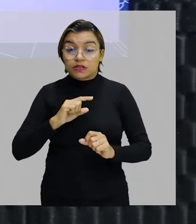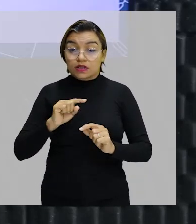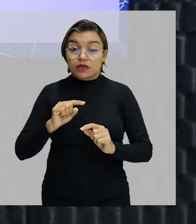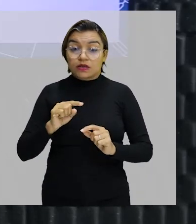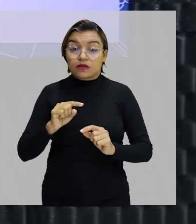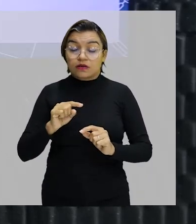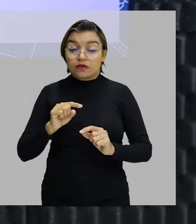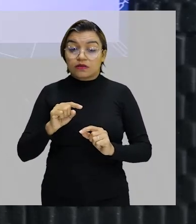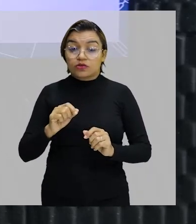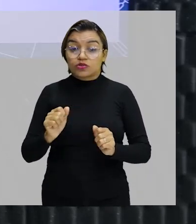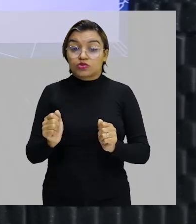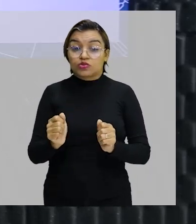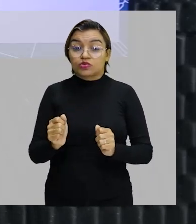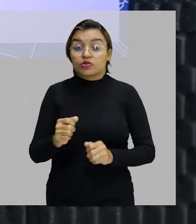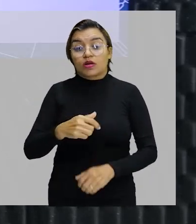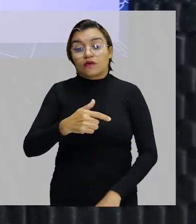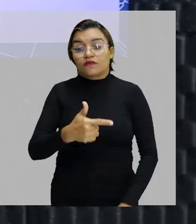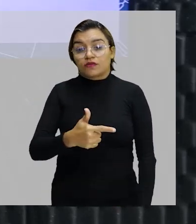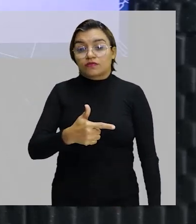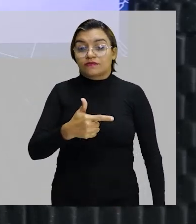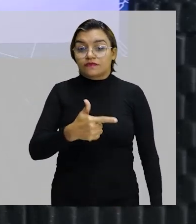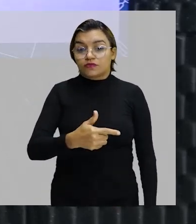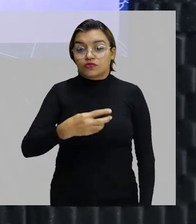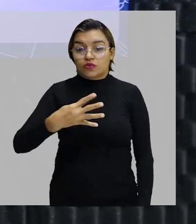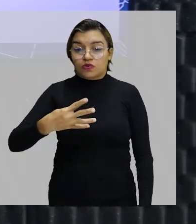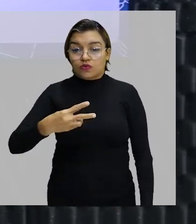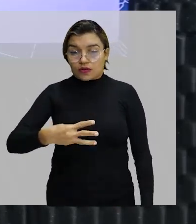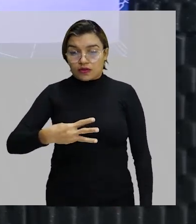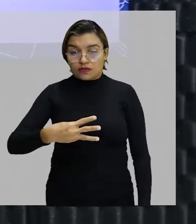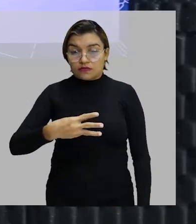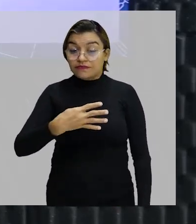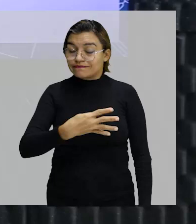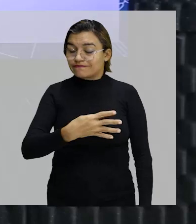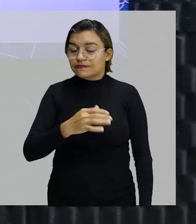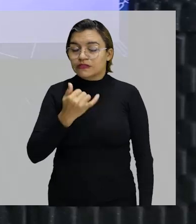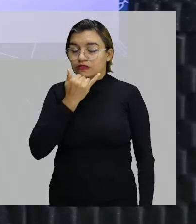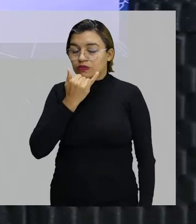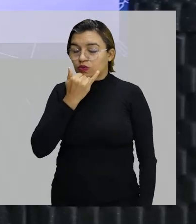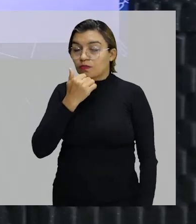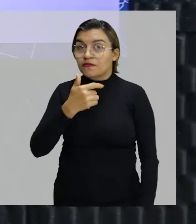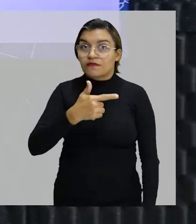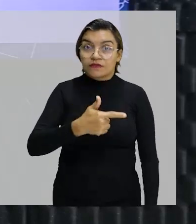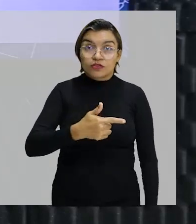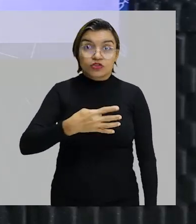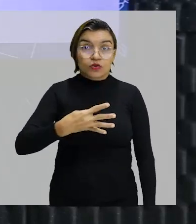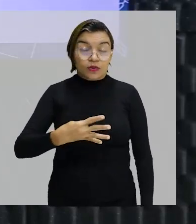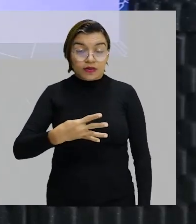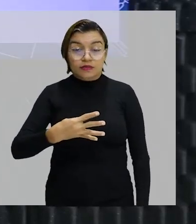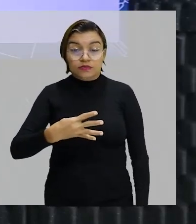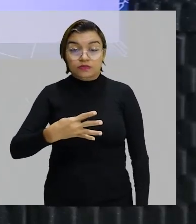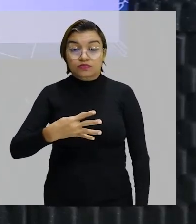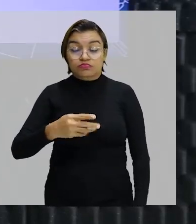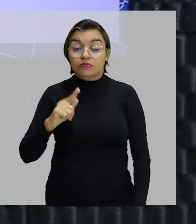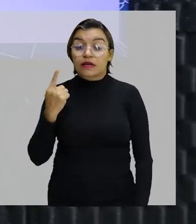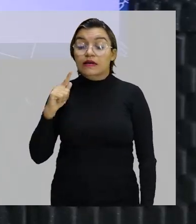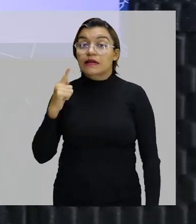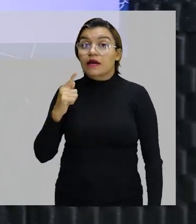de 24 gramas de oxigênio. E você já está observando que nós temos umas